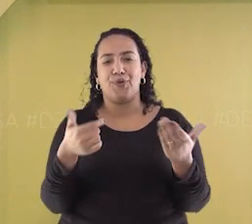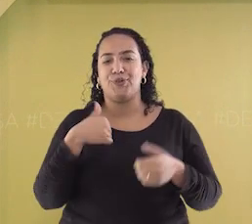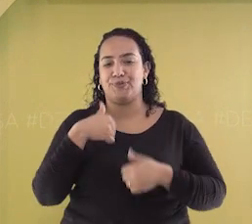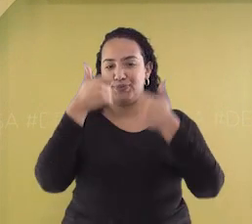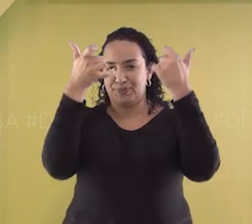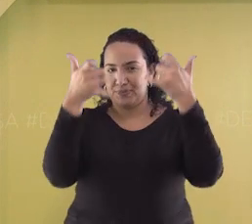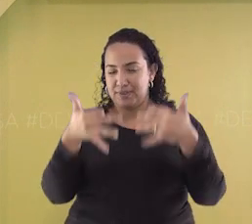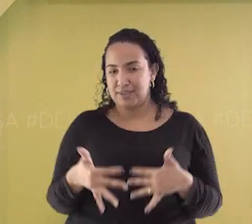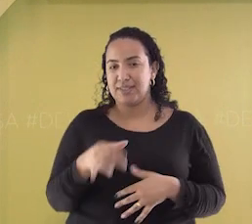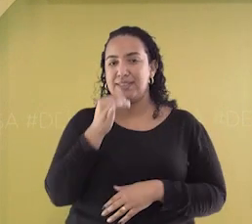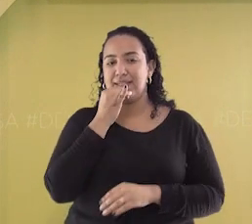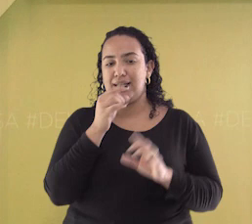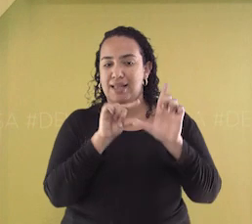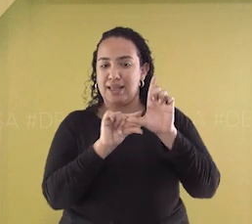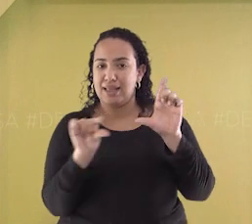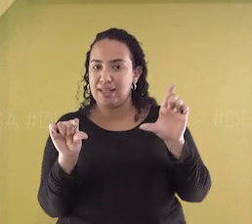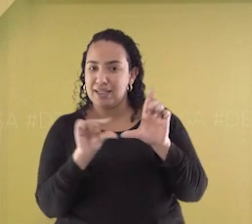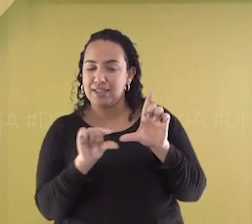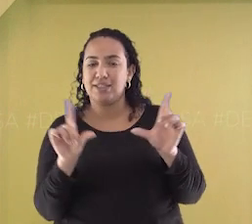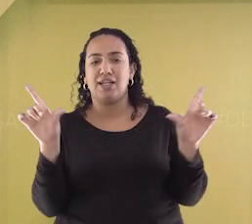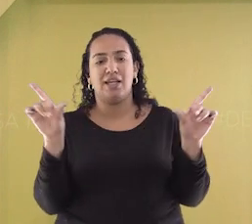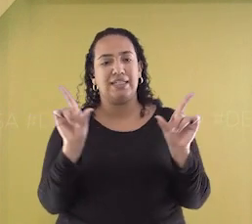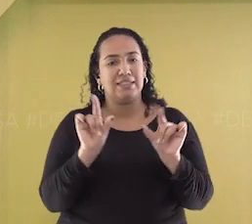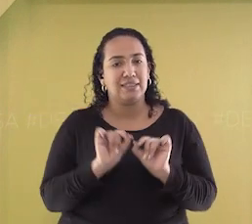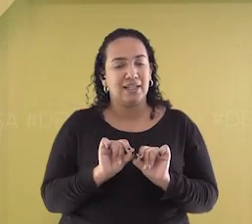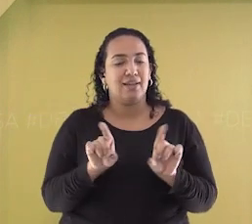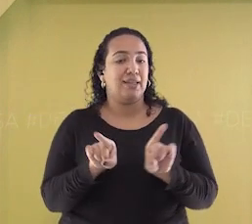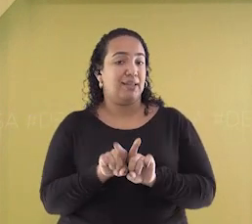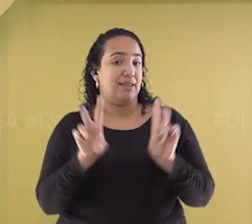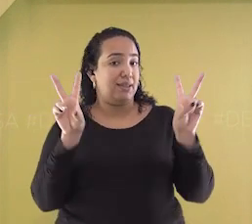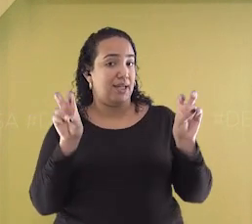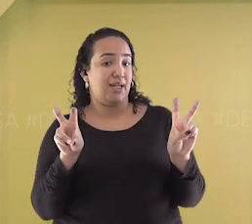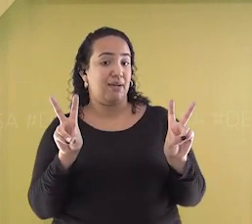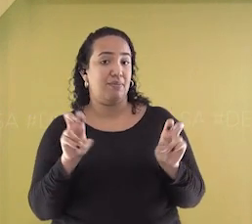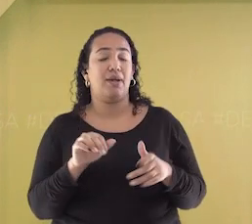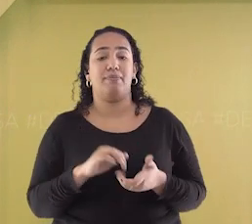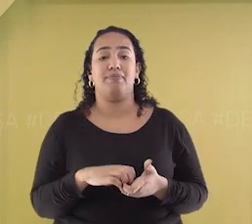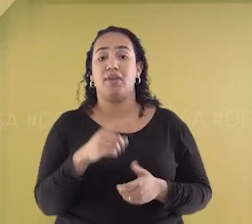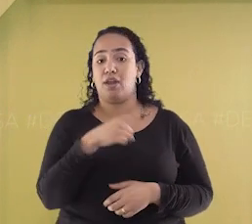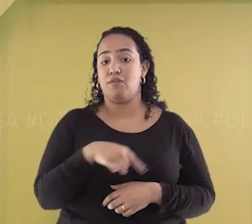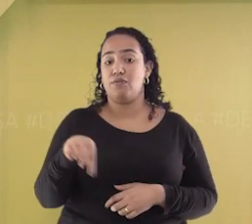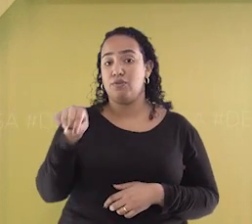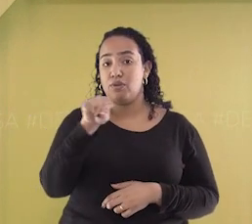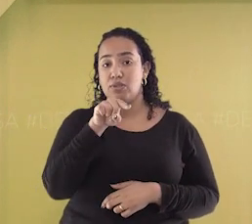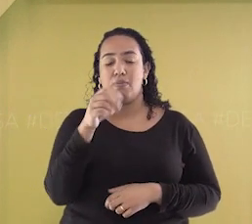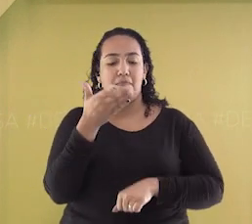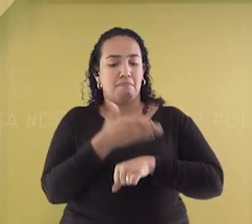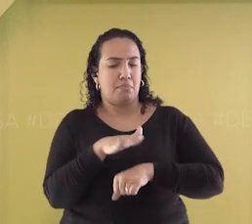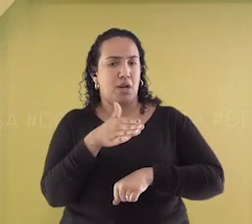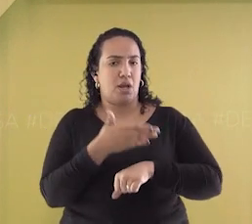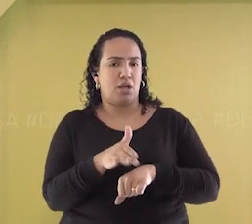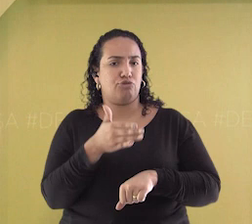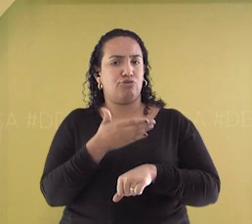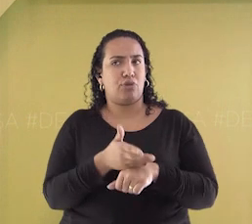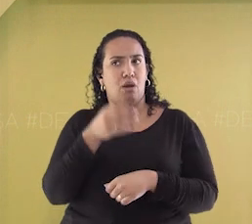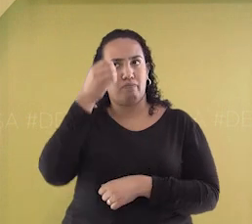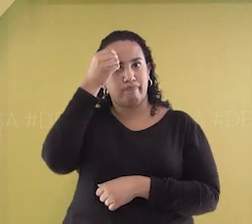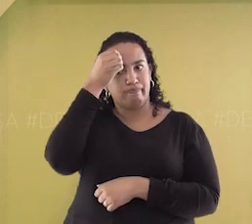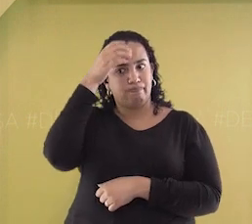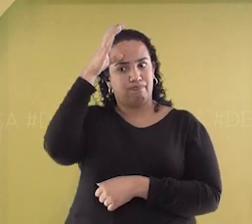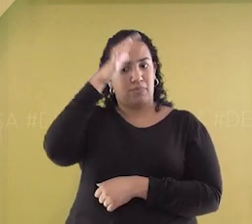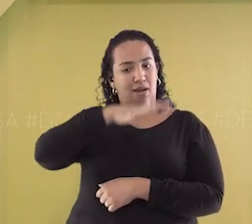na aula de hoje, como a legenda, a escala, o título, para que você possa ir treinando seus